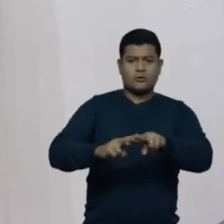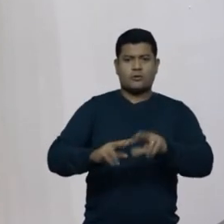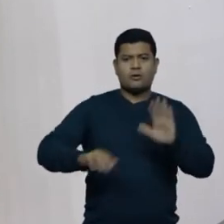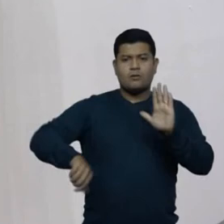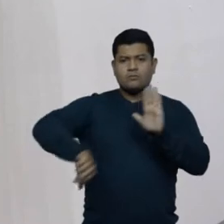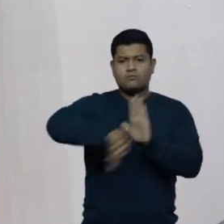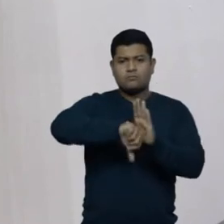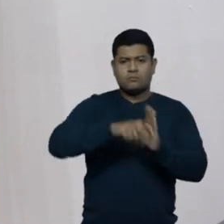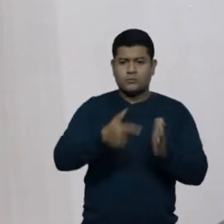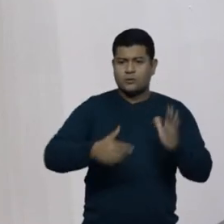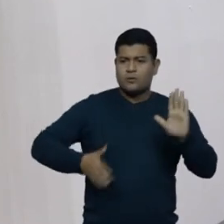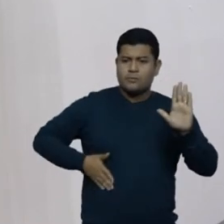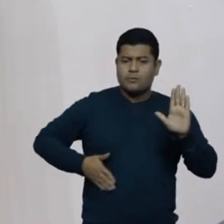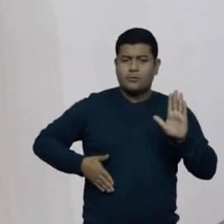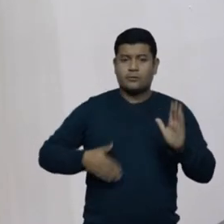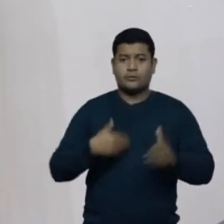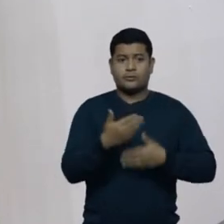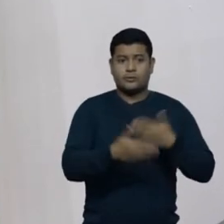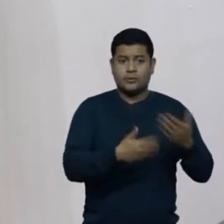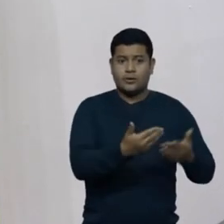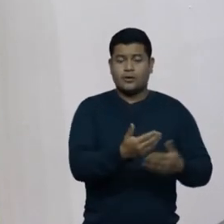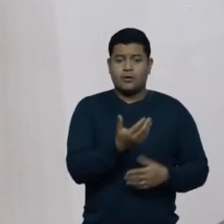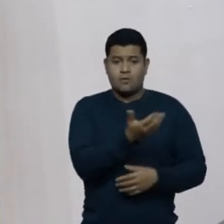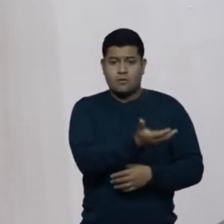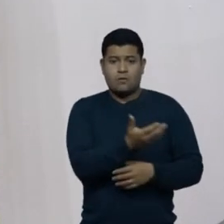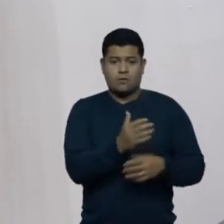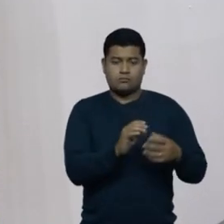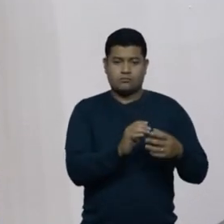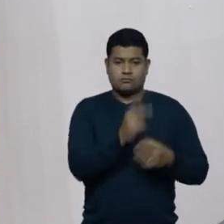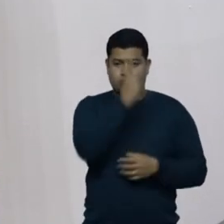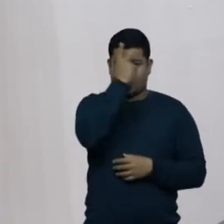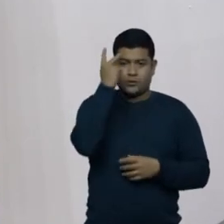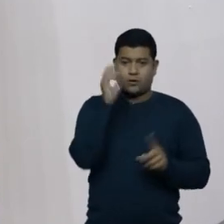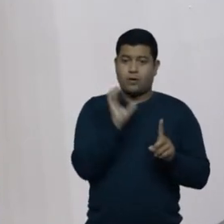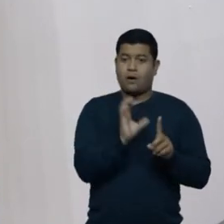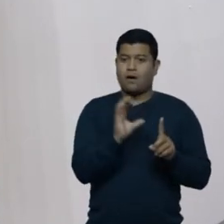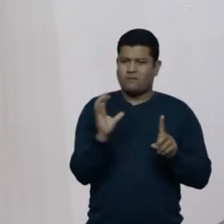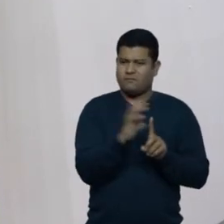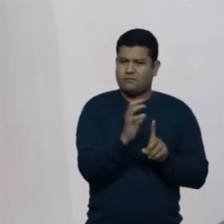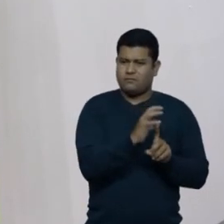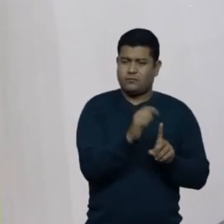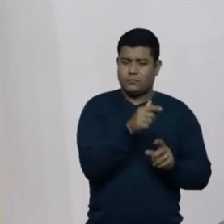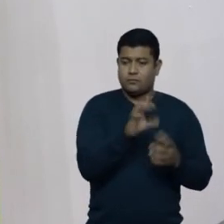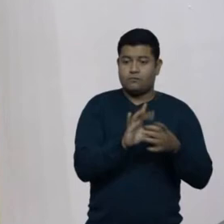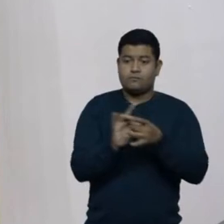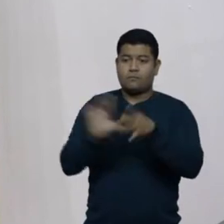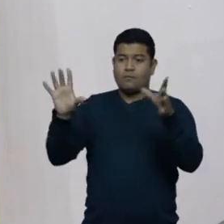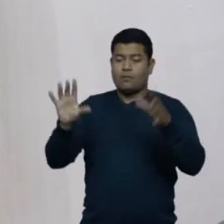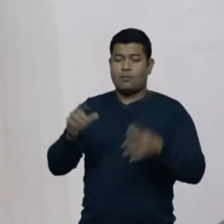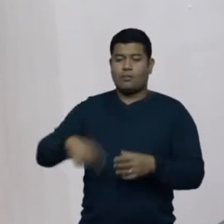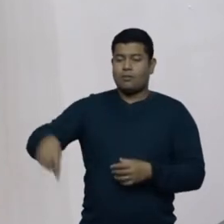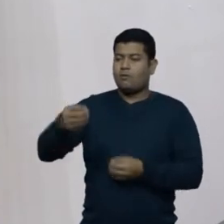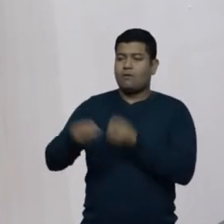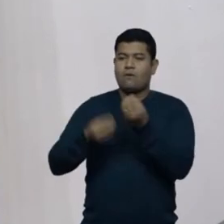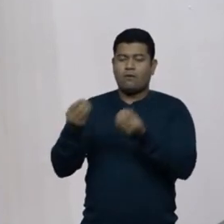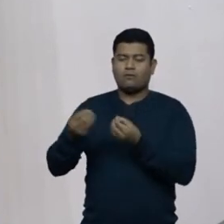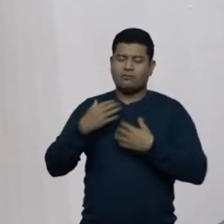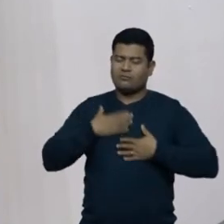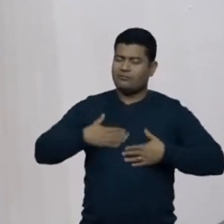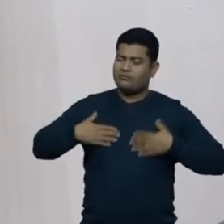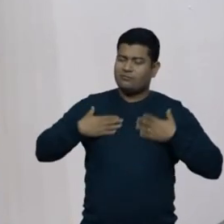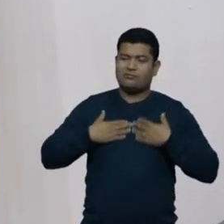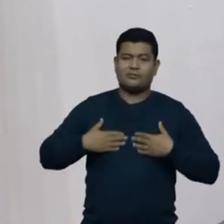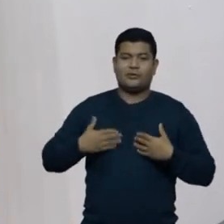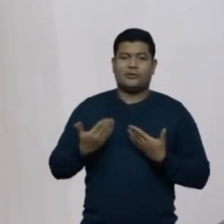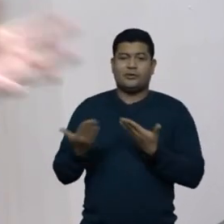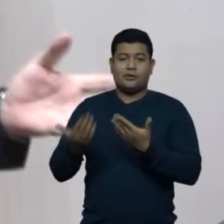uma confraternização, vamos fazer um churrasco aí para comemorar que a gente conseguiu o